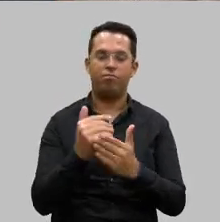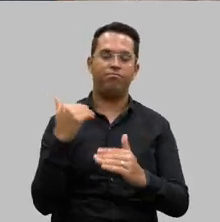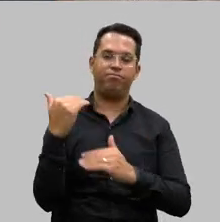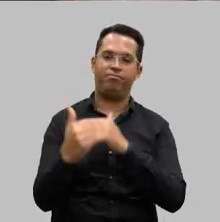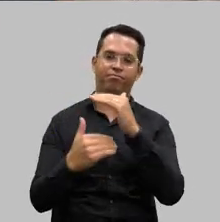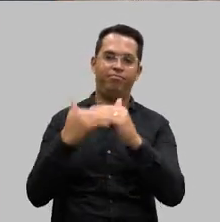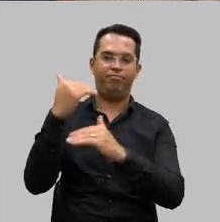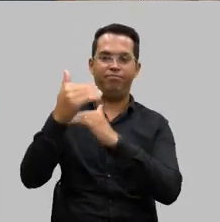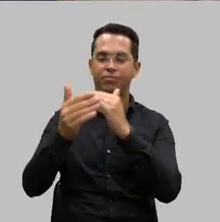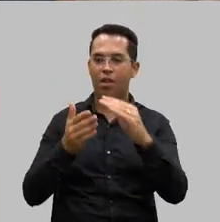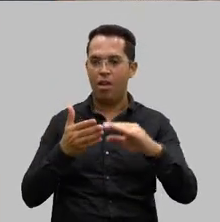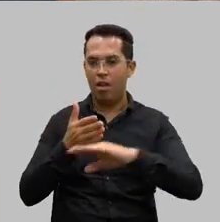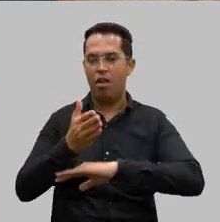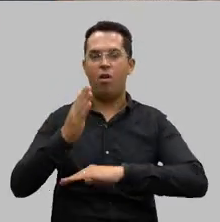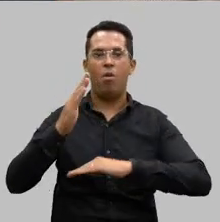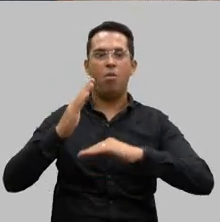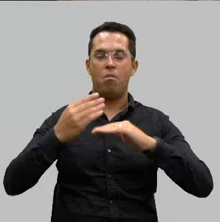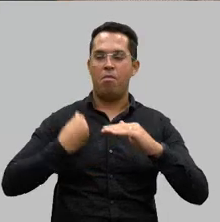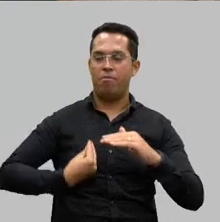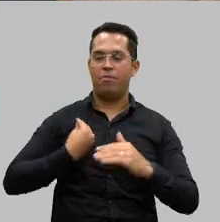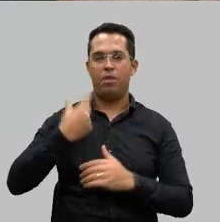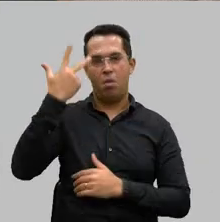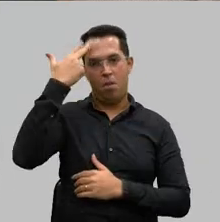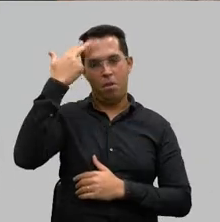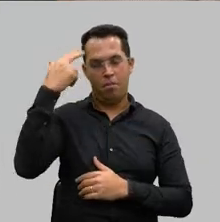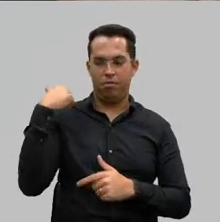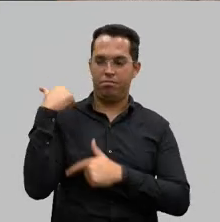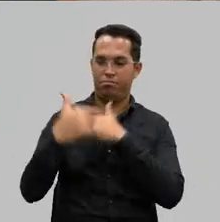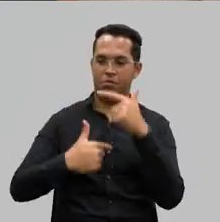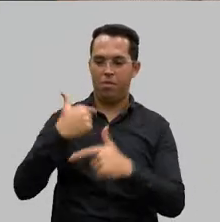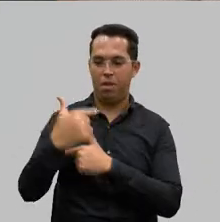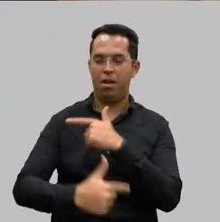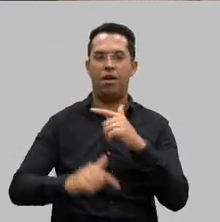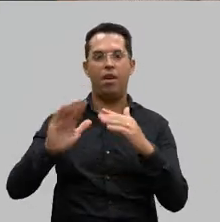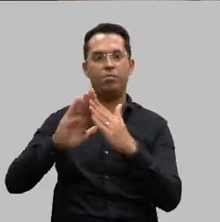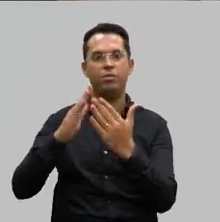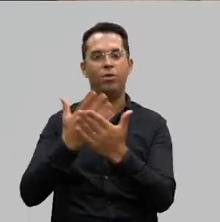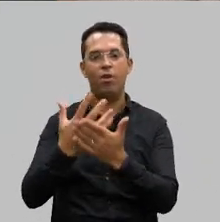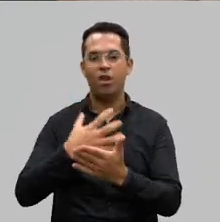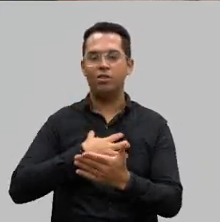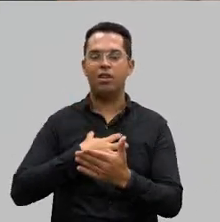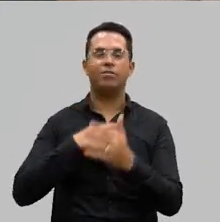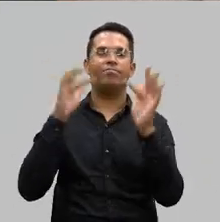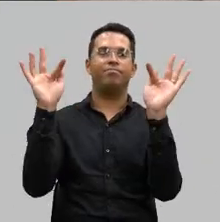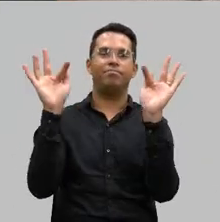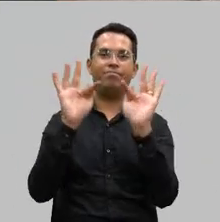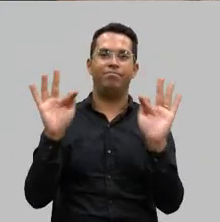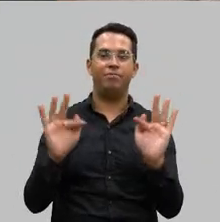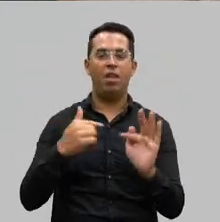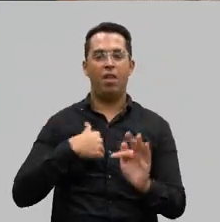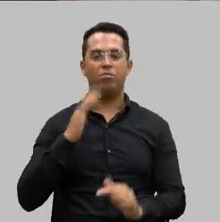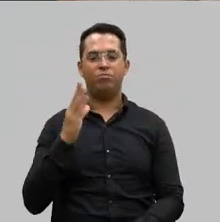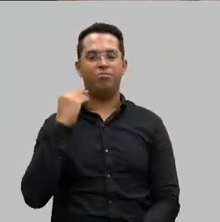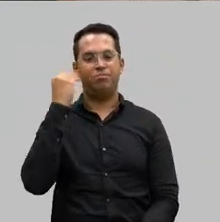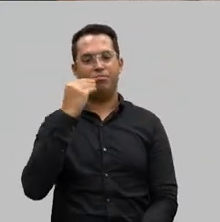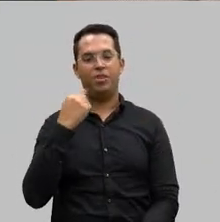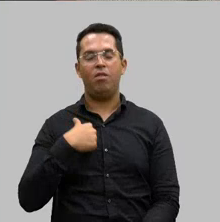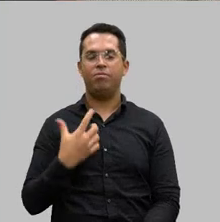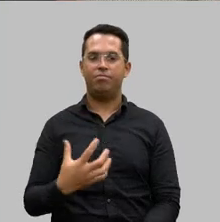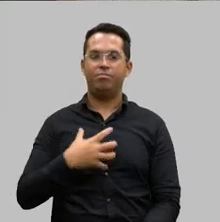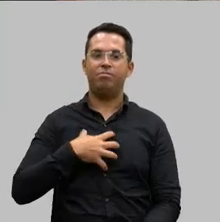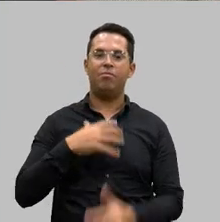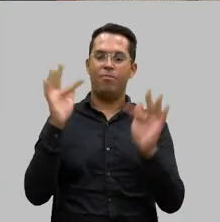ir pra escola pro trabalho e isso é um é uma felicidade muito grande pro médico no meu caso fiz muitas vezes e pros